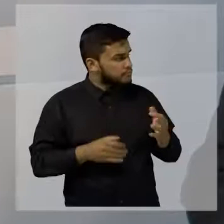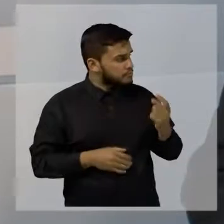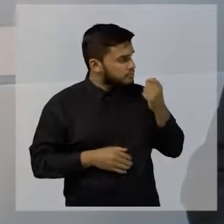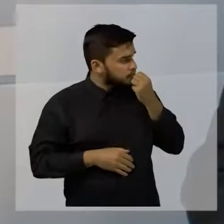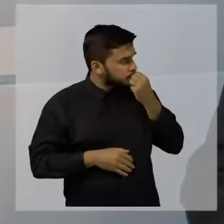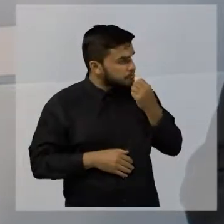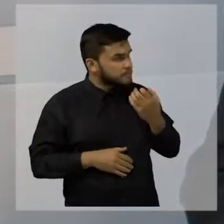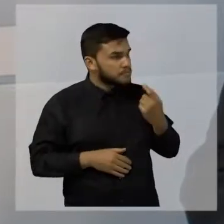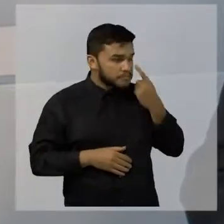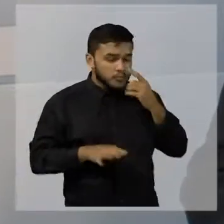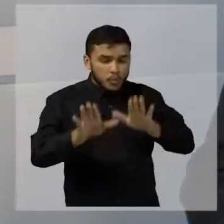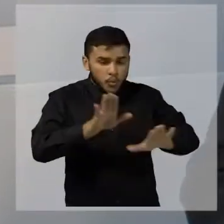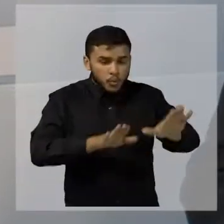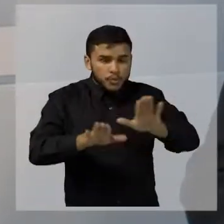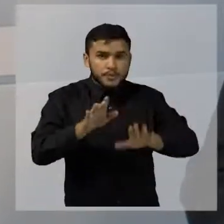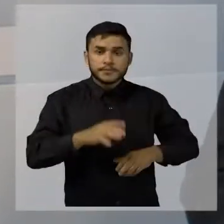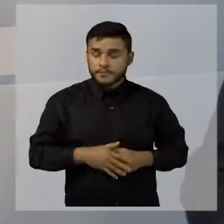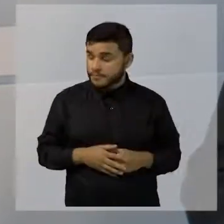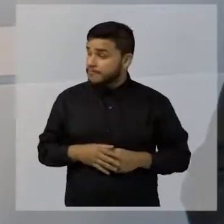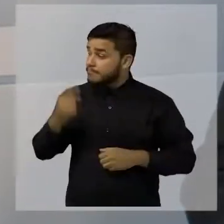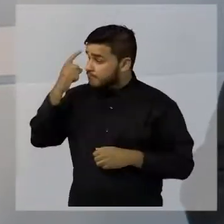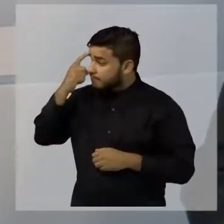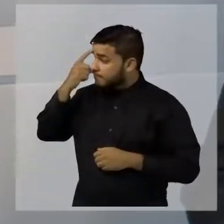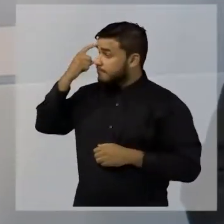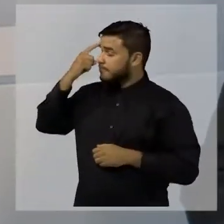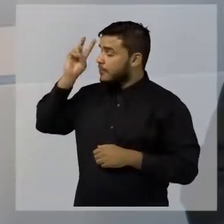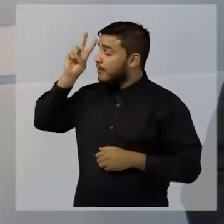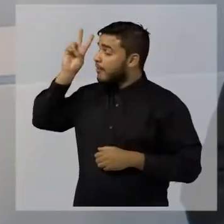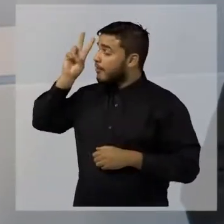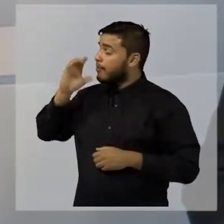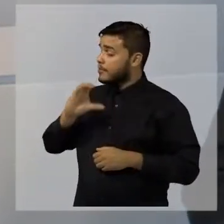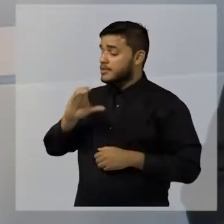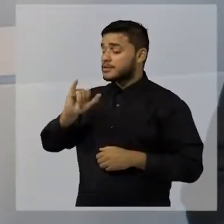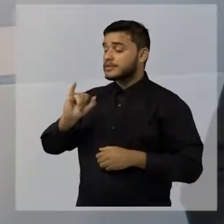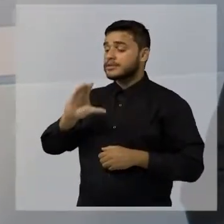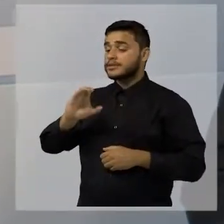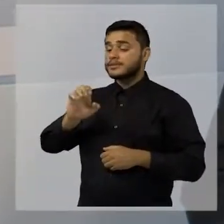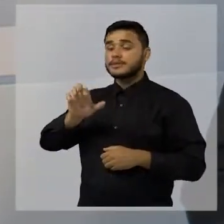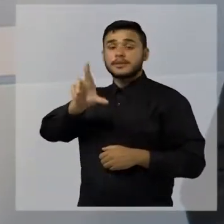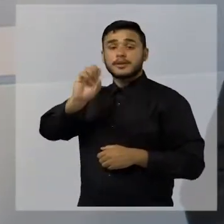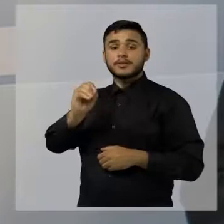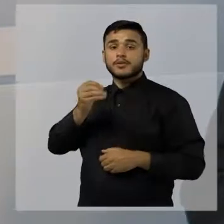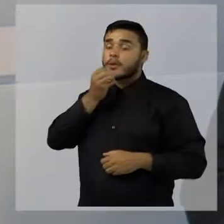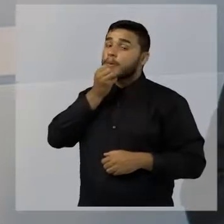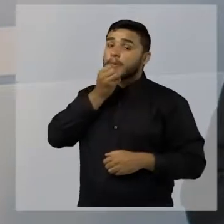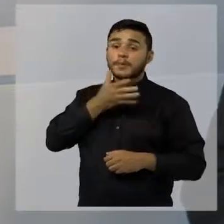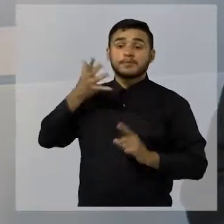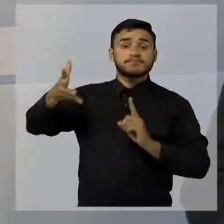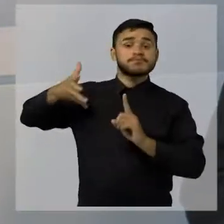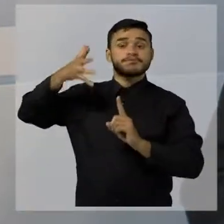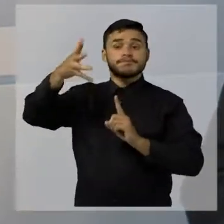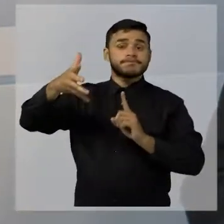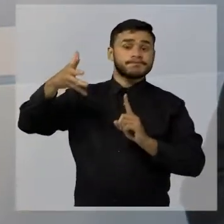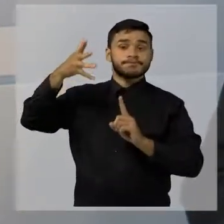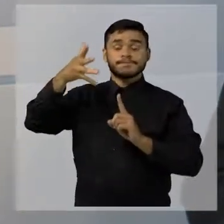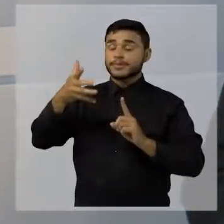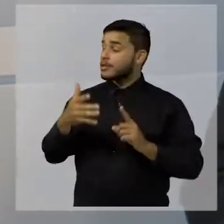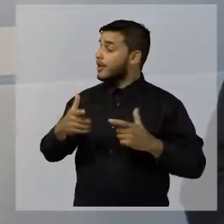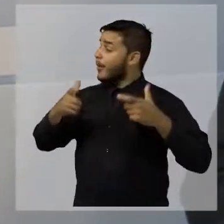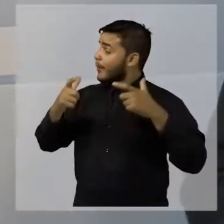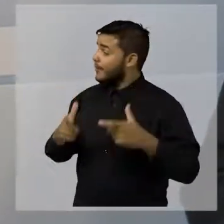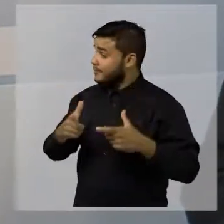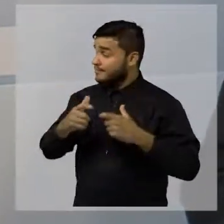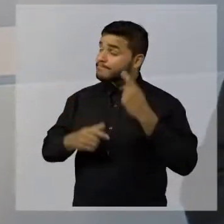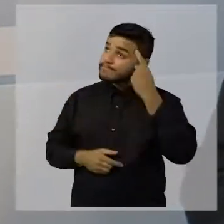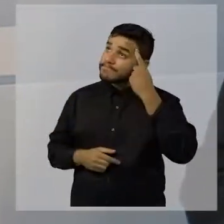verdade. Eu recordei aqui do grande Cícero, né, grande orador, e a praça tem que ser do povo. Né? Nós vamos fazer, se Deus